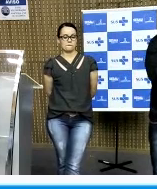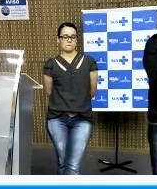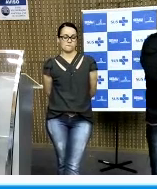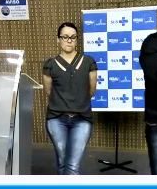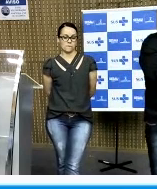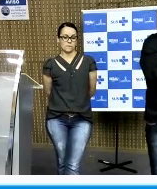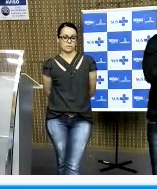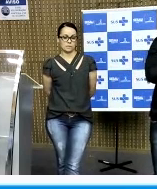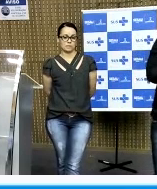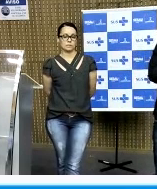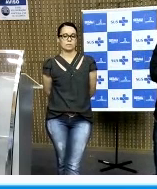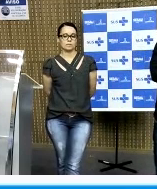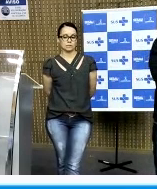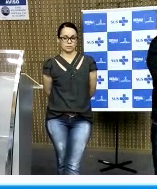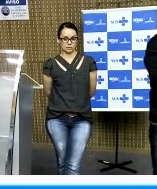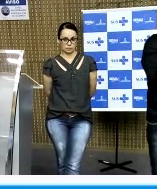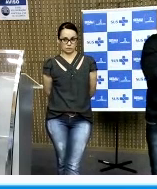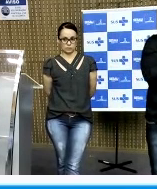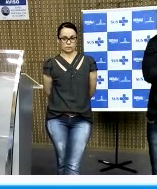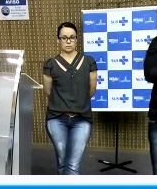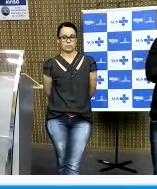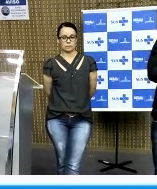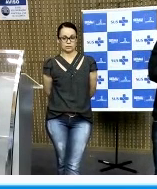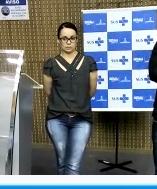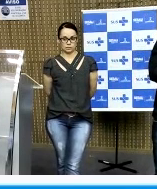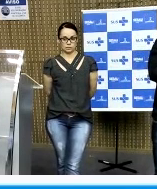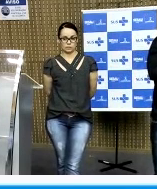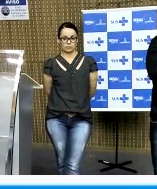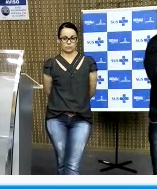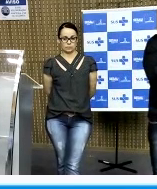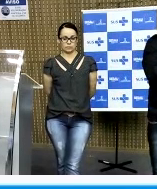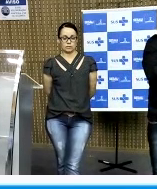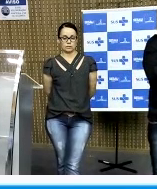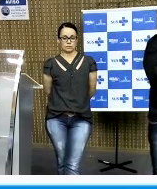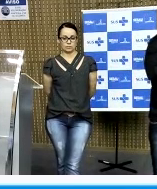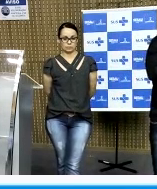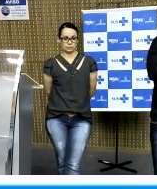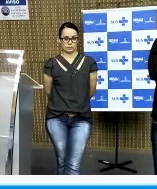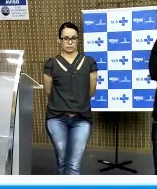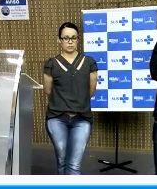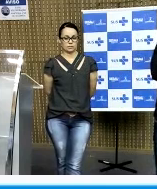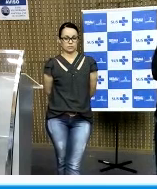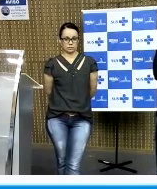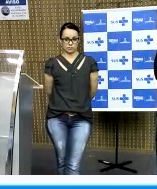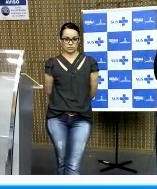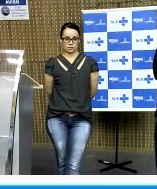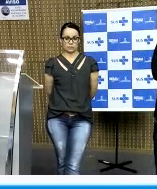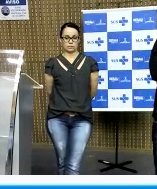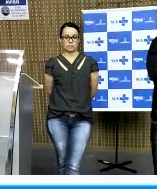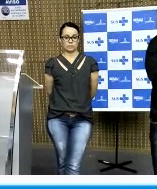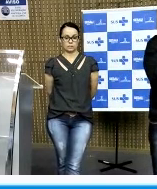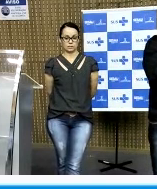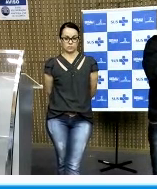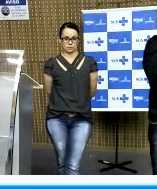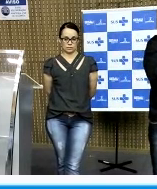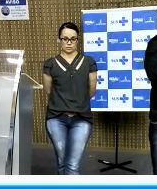restrições impostas pela Covid, ele se manteve com atendimento de urgência e emergência, teve a escuta qualificada, teve o acolhimento, a